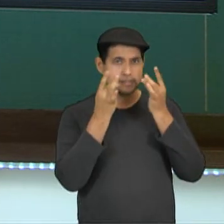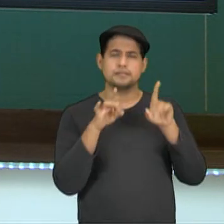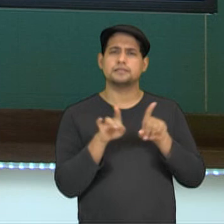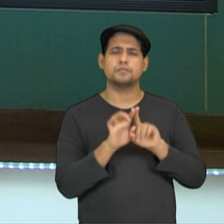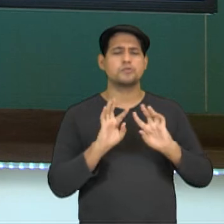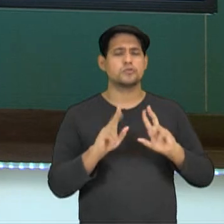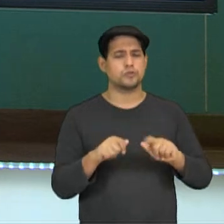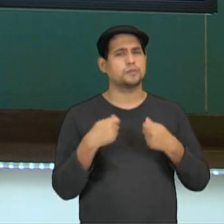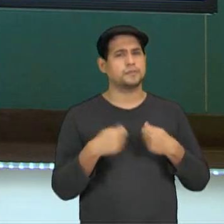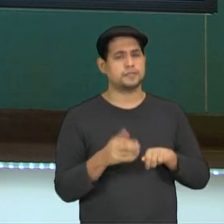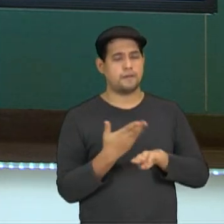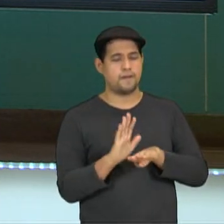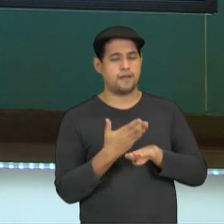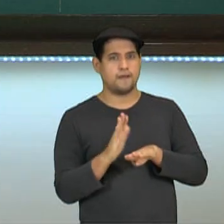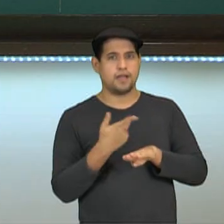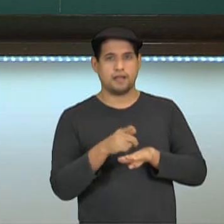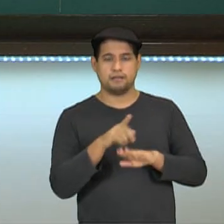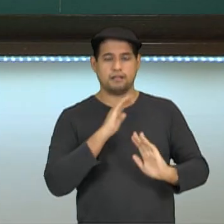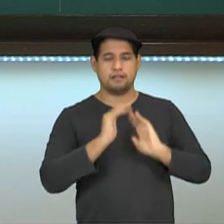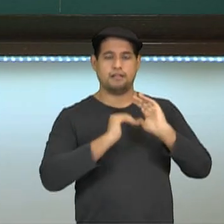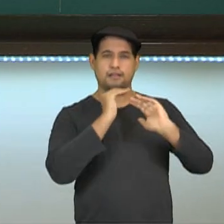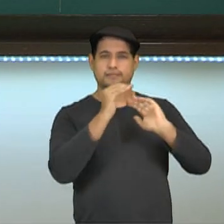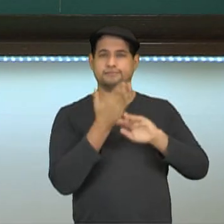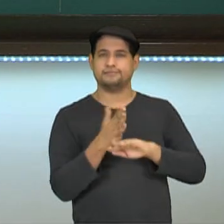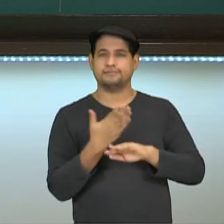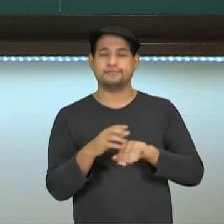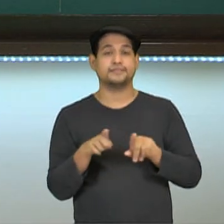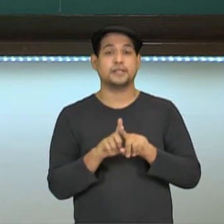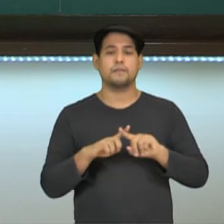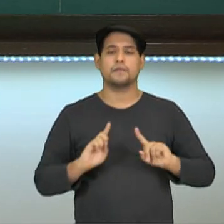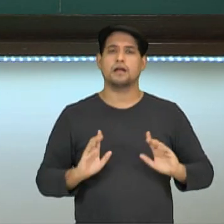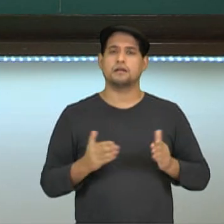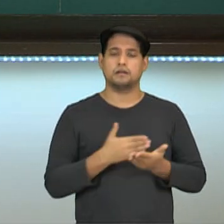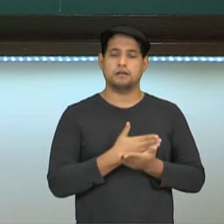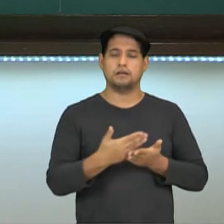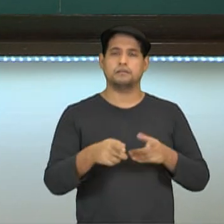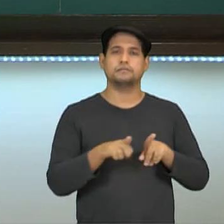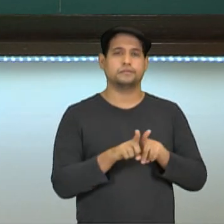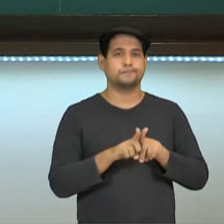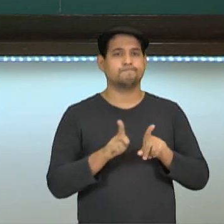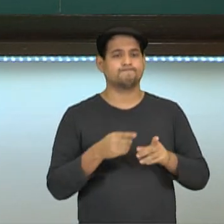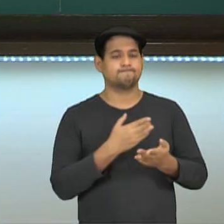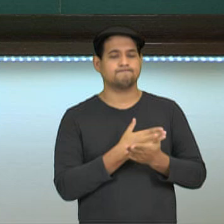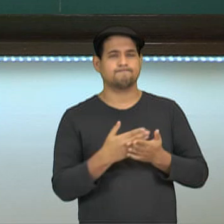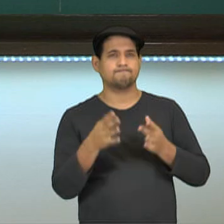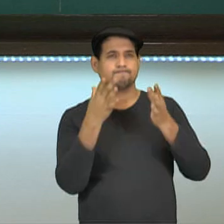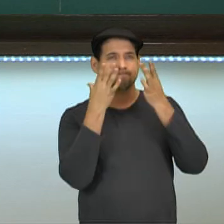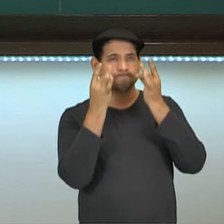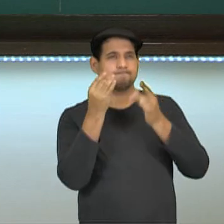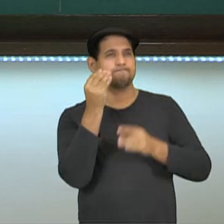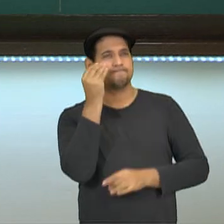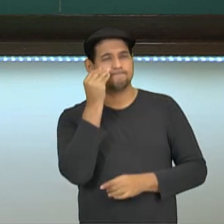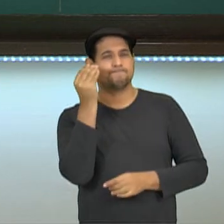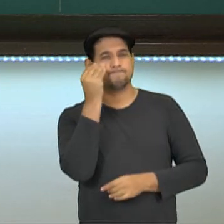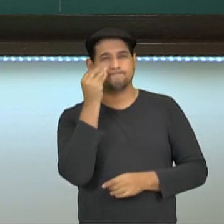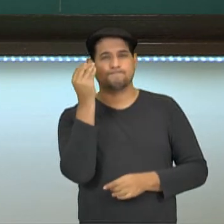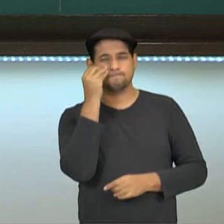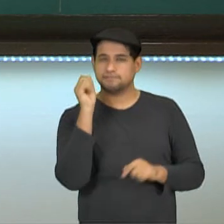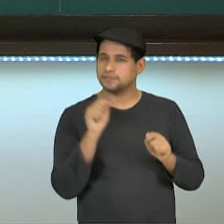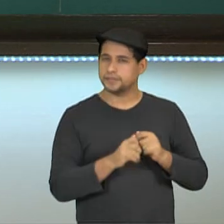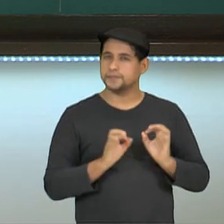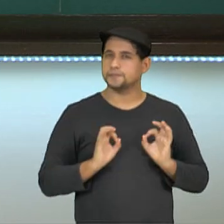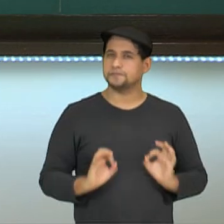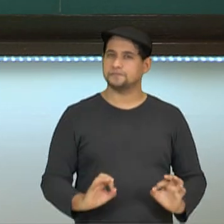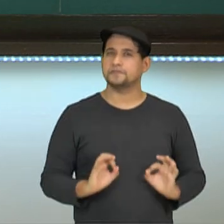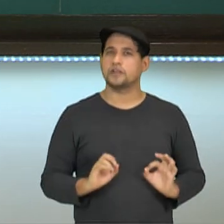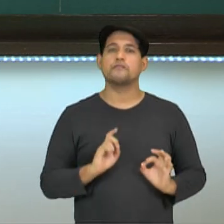tudo é questão de prática para você desenvolver essa habilidade. Mas a partir do momento que você, né, começar a tentar fazer,